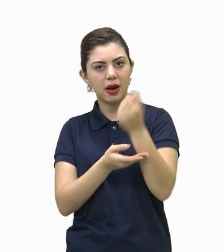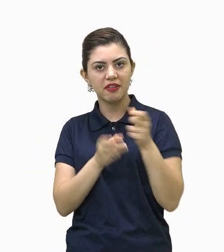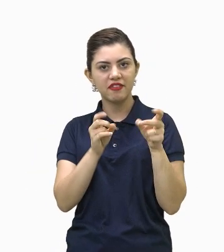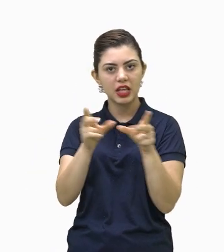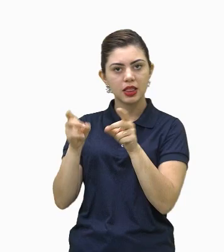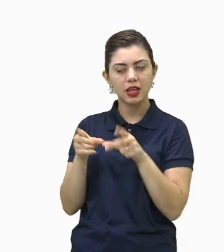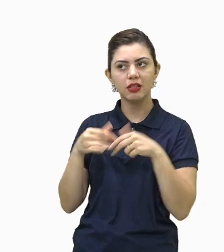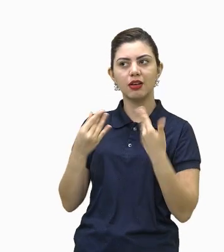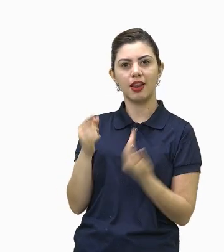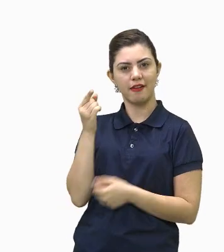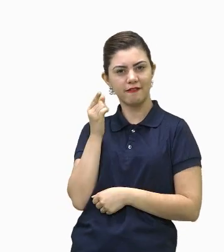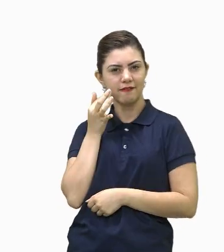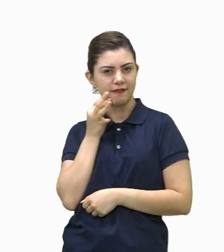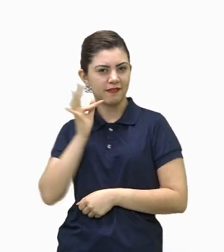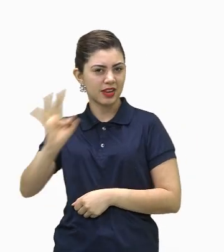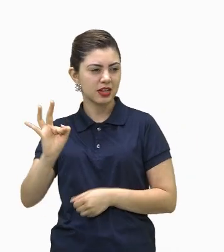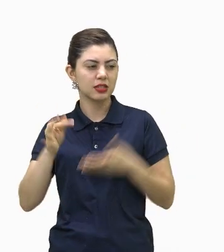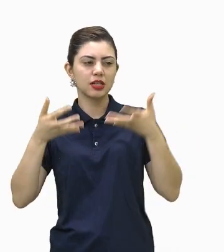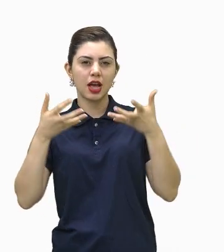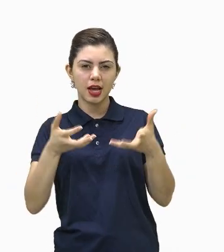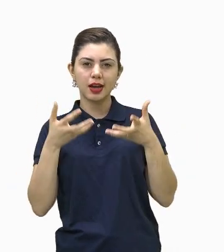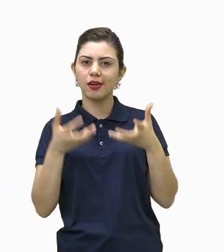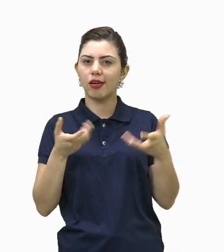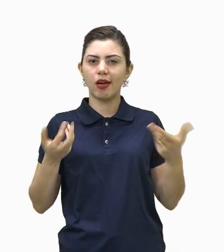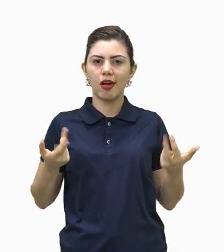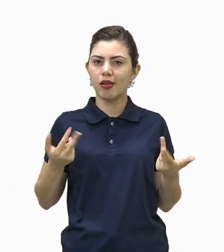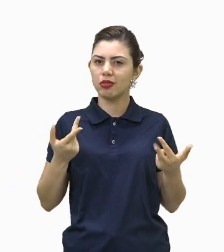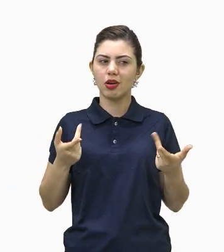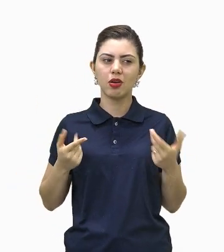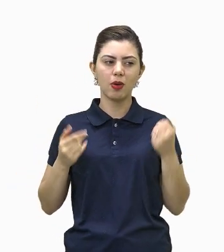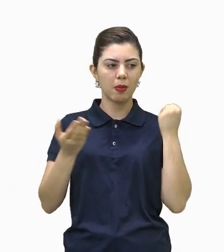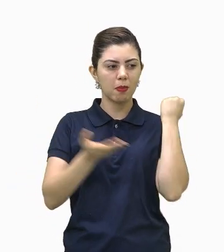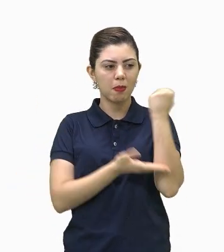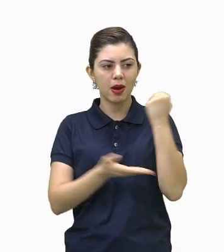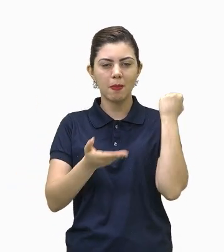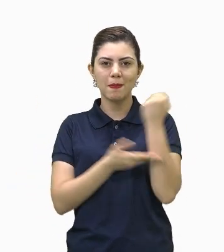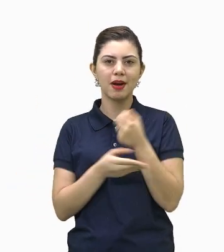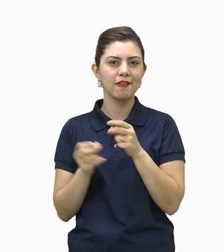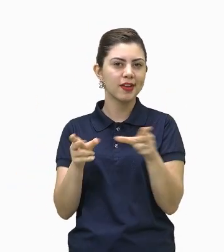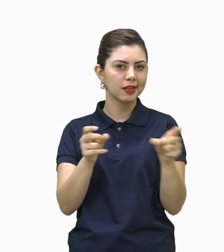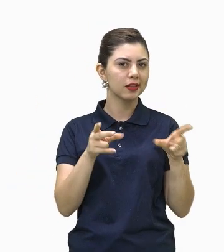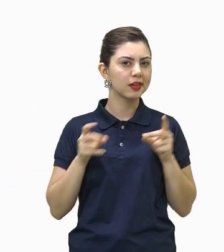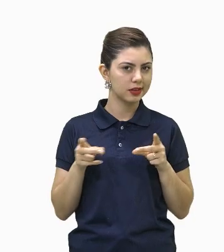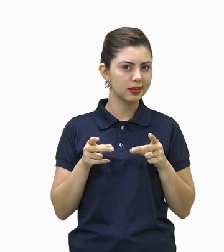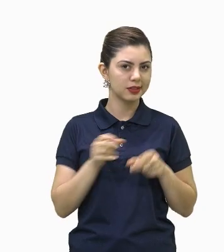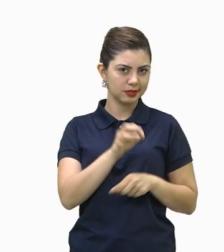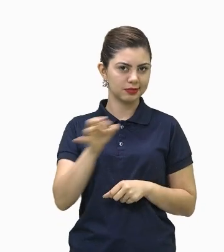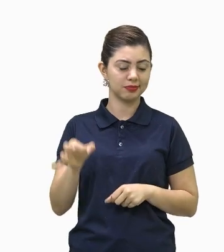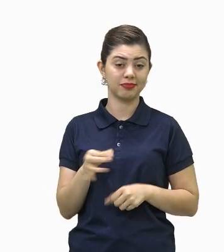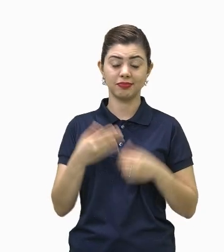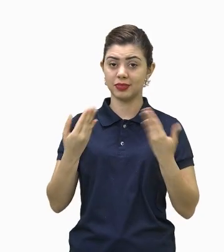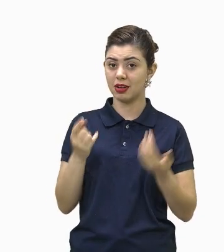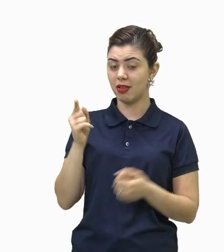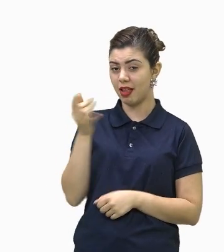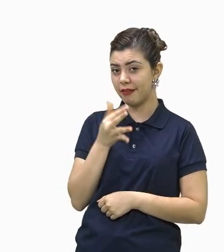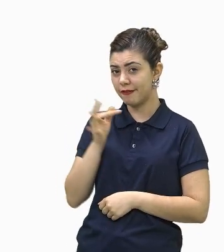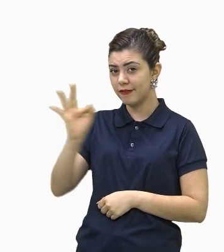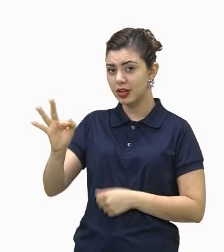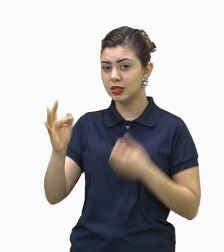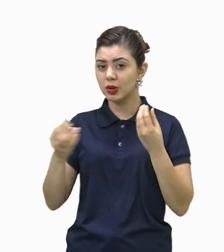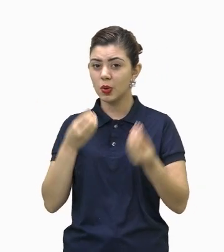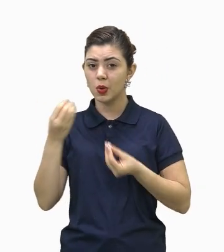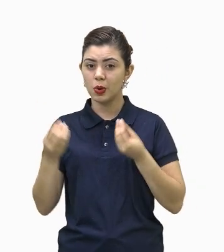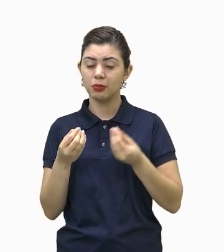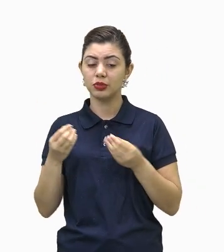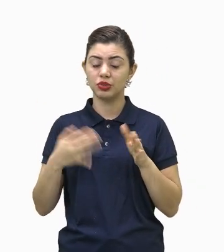querer participar, né, dessa comercialização então desse produto. Então, esses franceses, eles chegaram